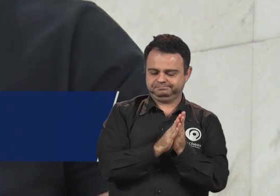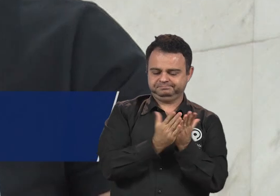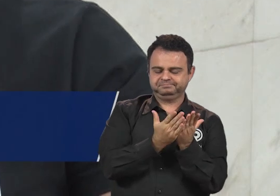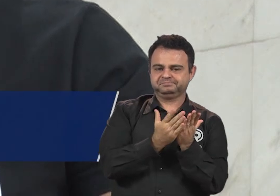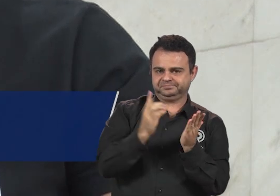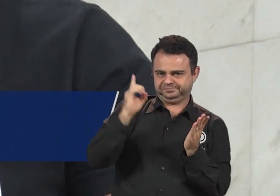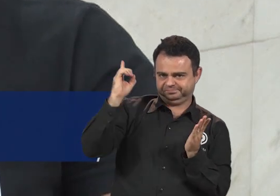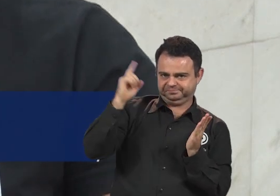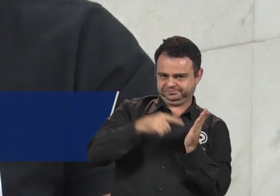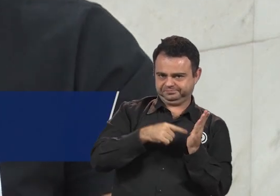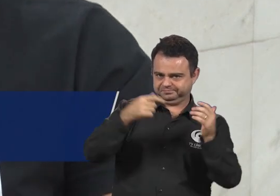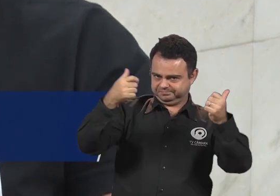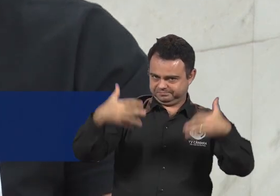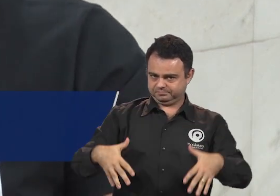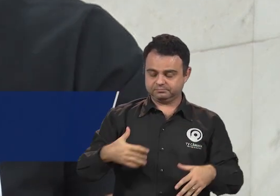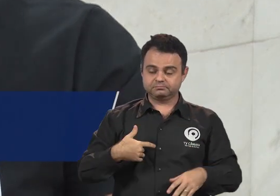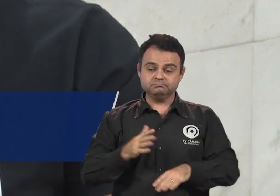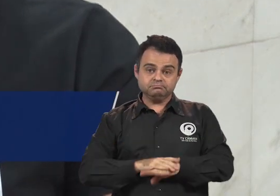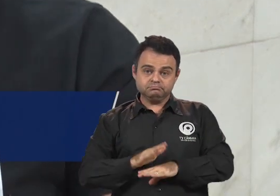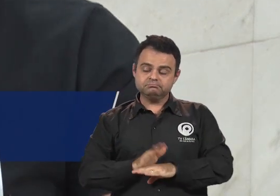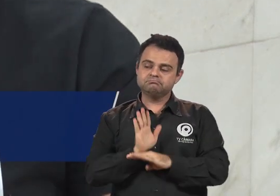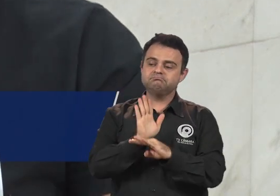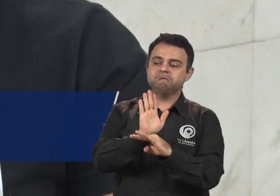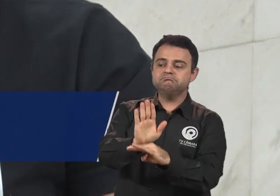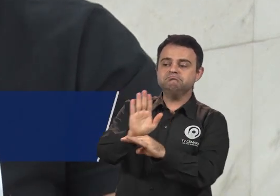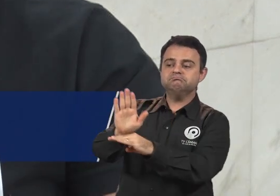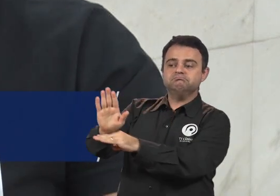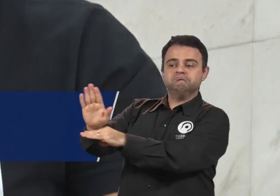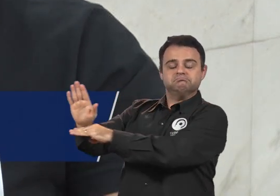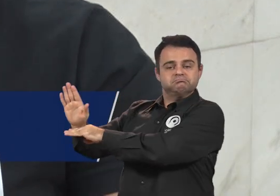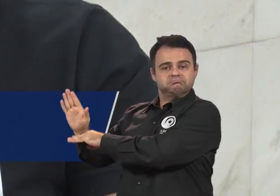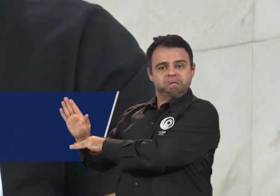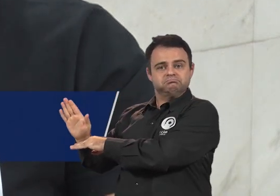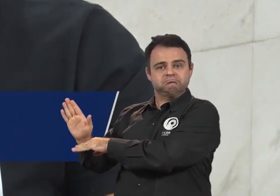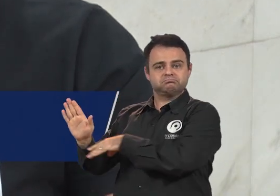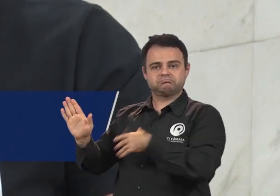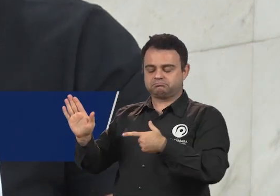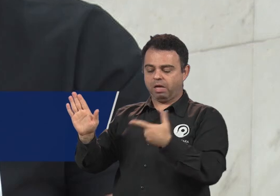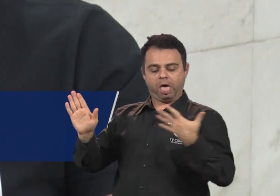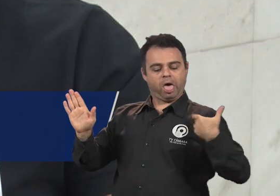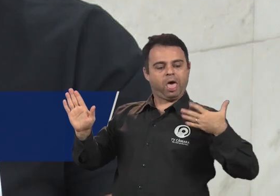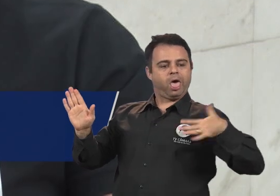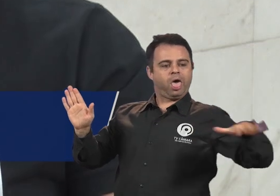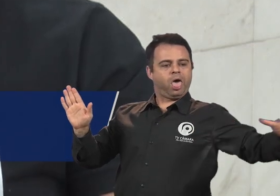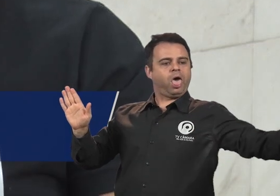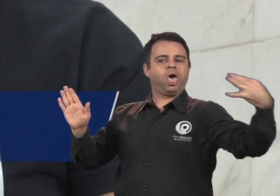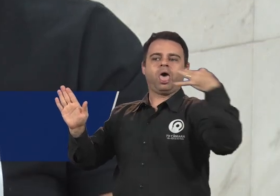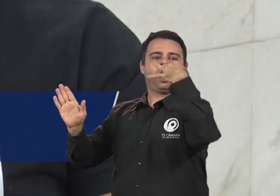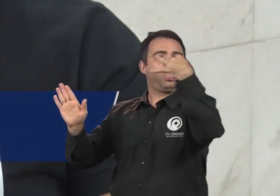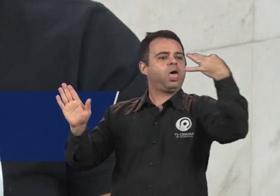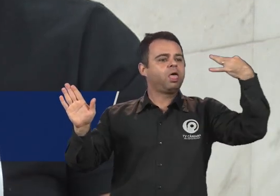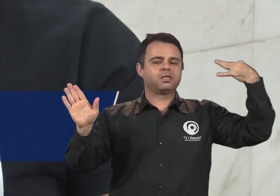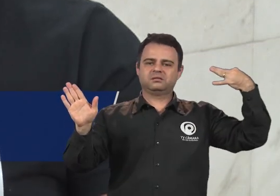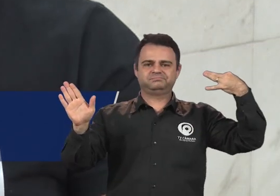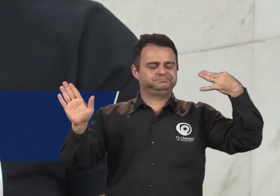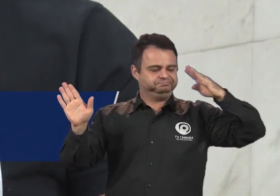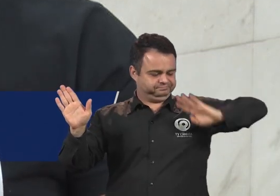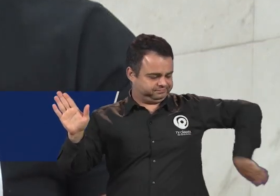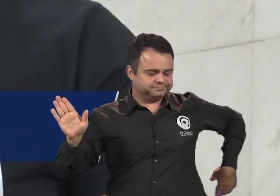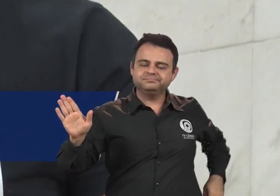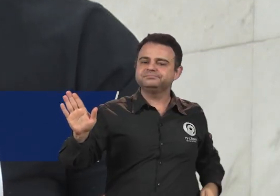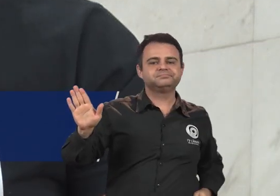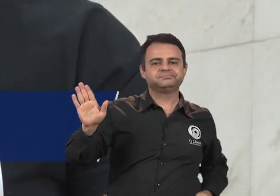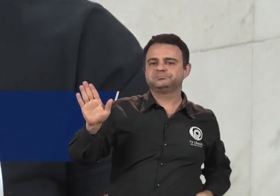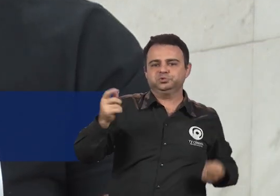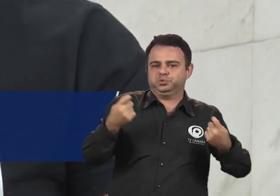direita faz, a esquerda não precisa saber. Então, eu realmente ajudo algumas instituições aí e faço isso de